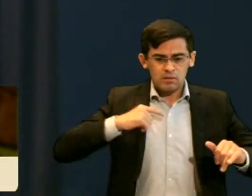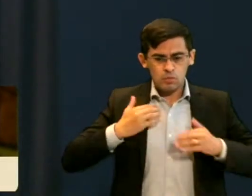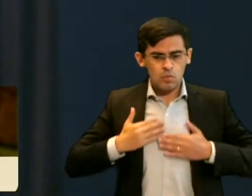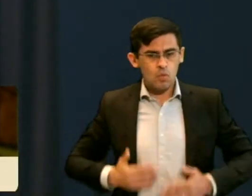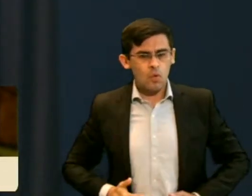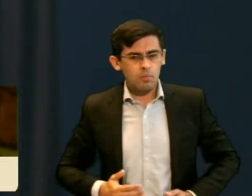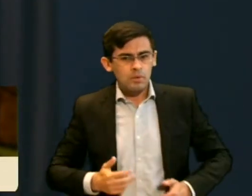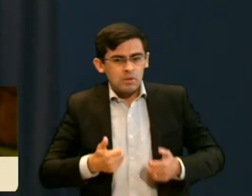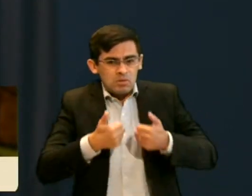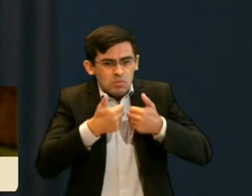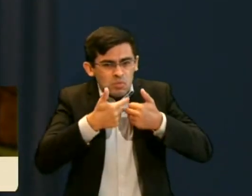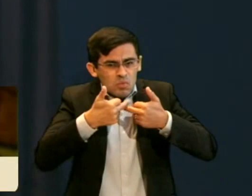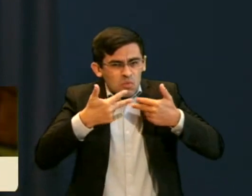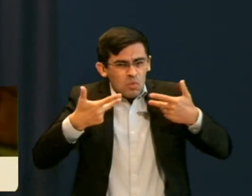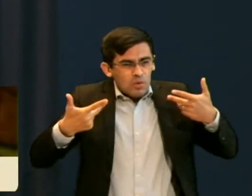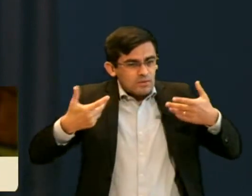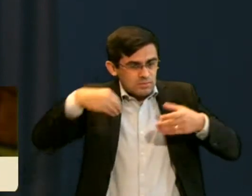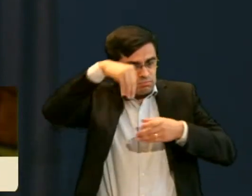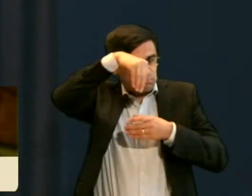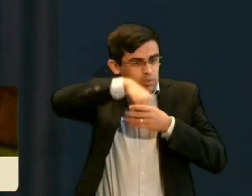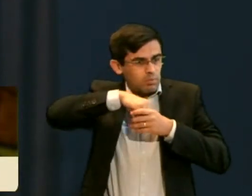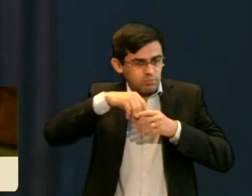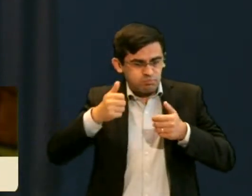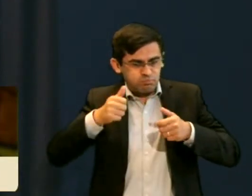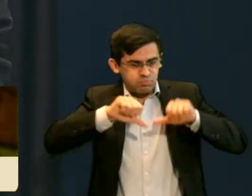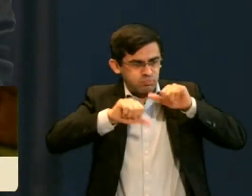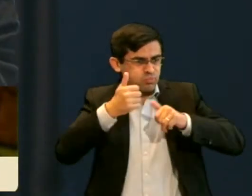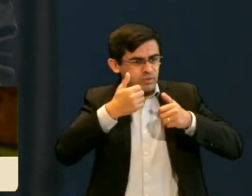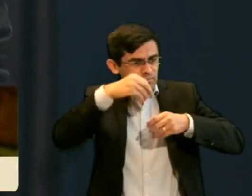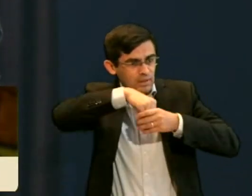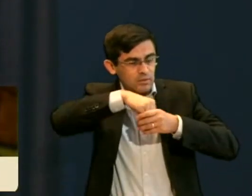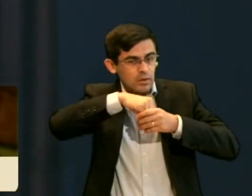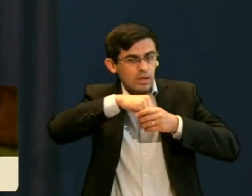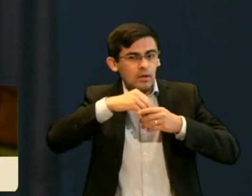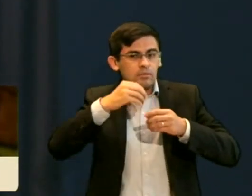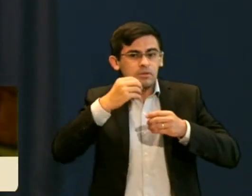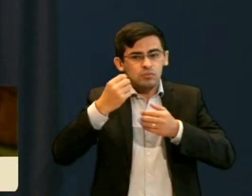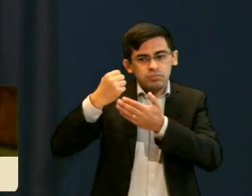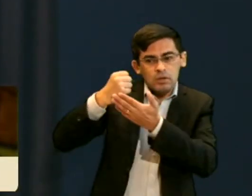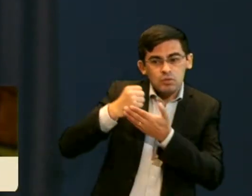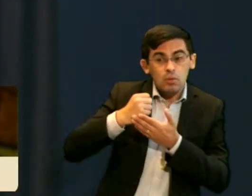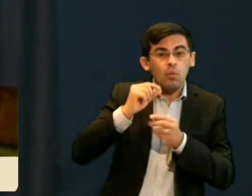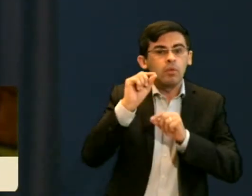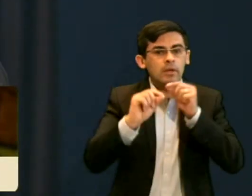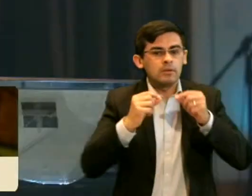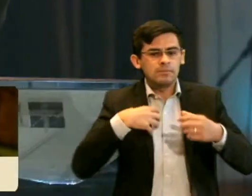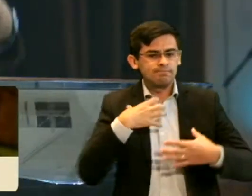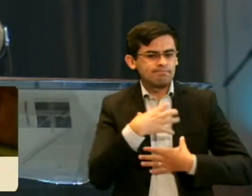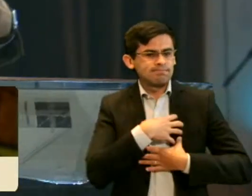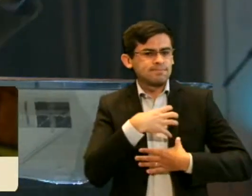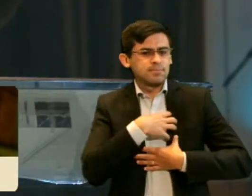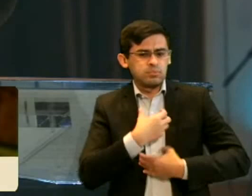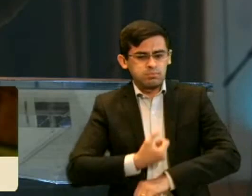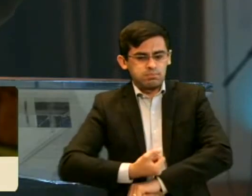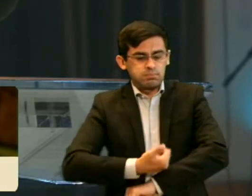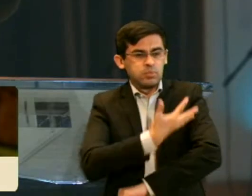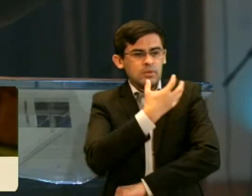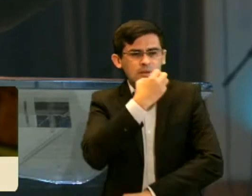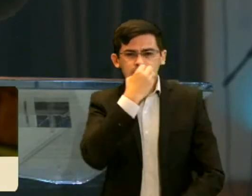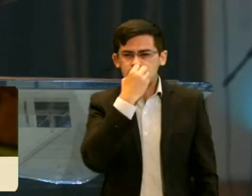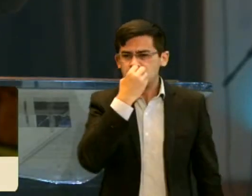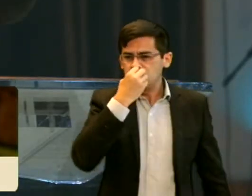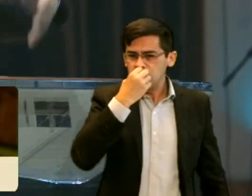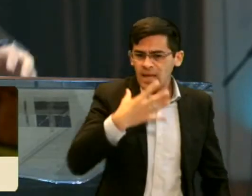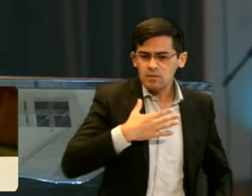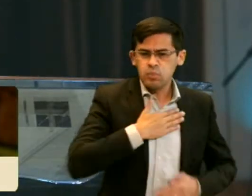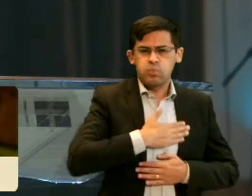corpo ocitocina. E essa substância gera uma sensação de